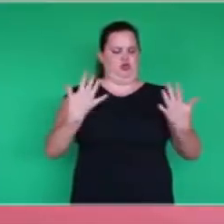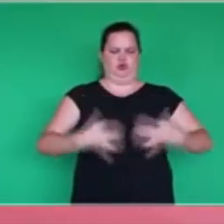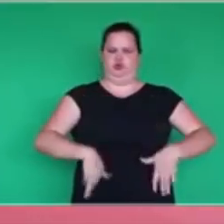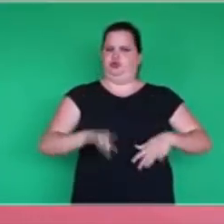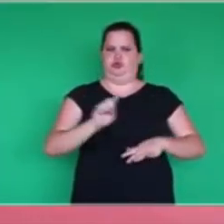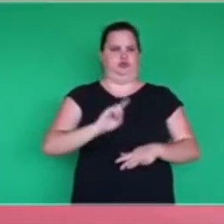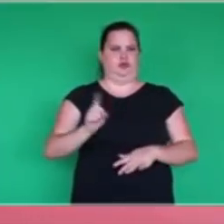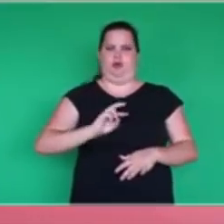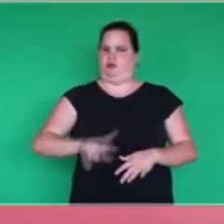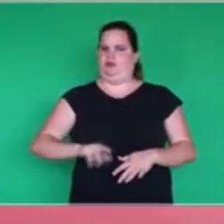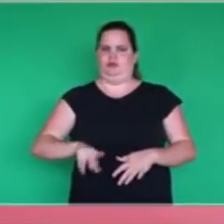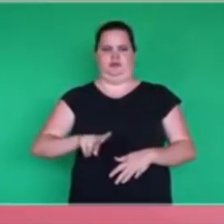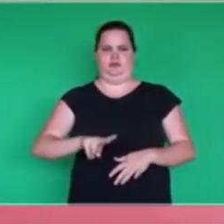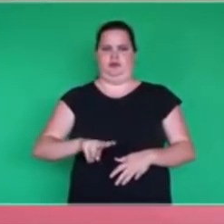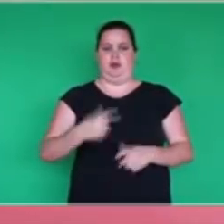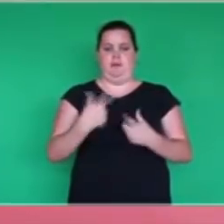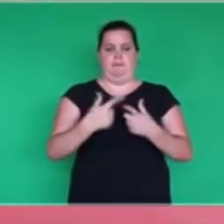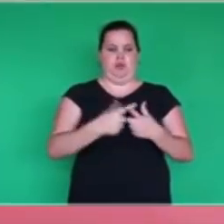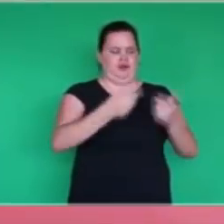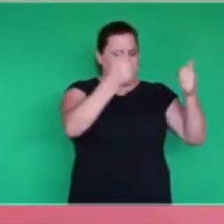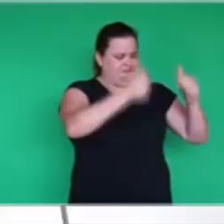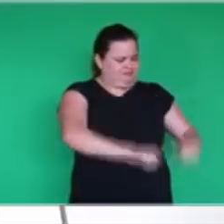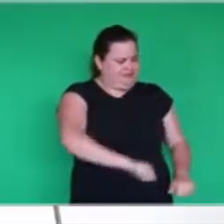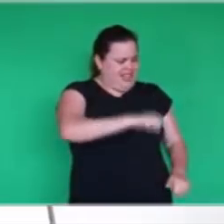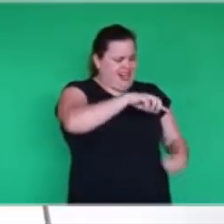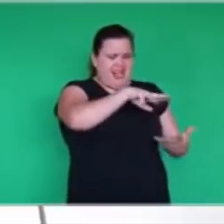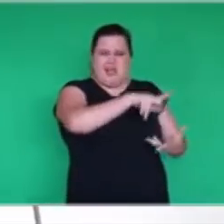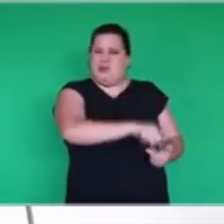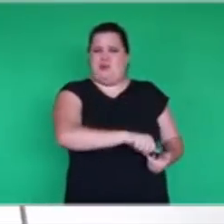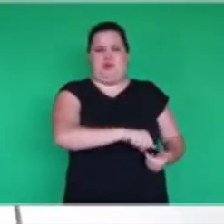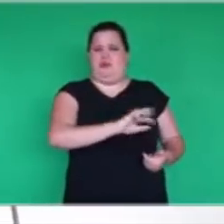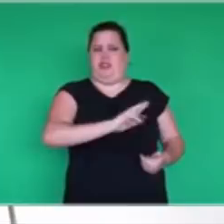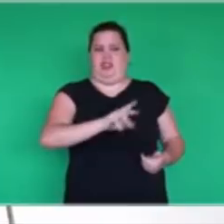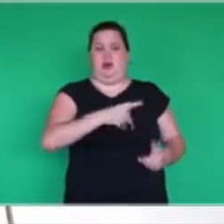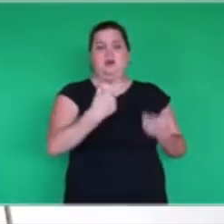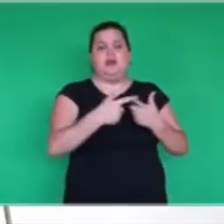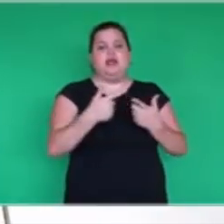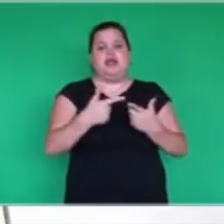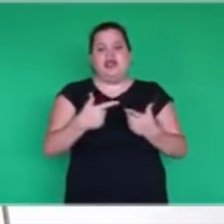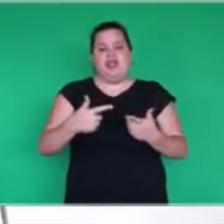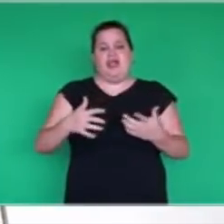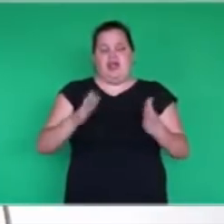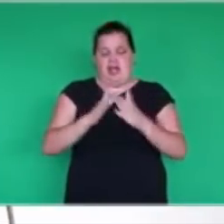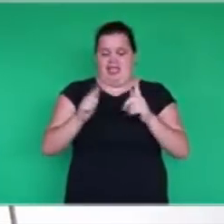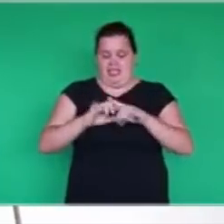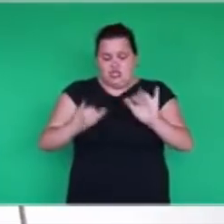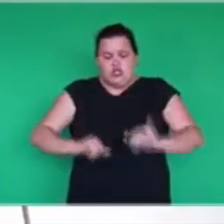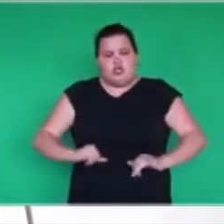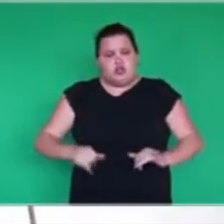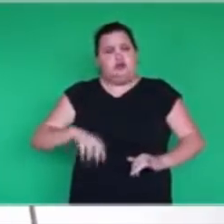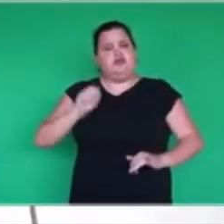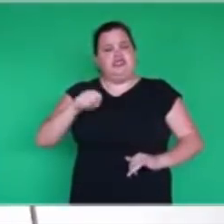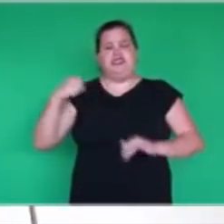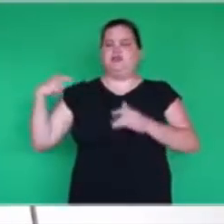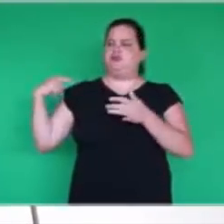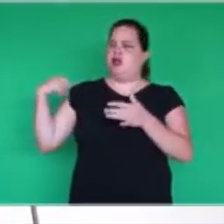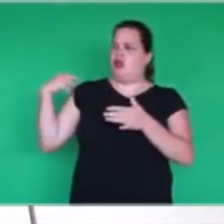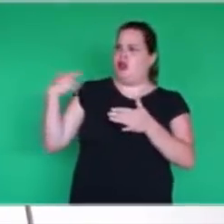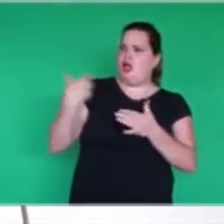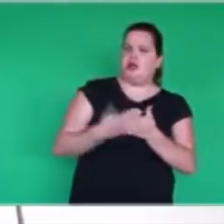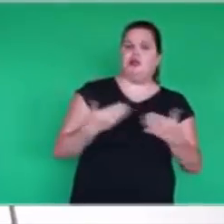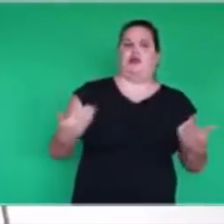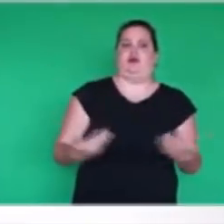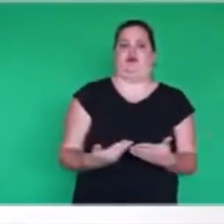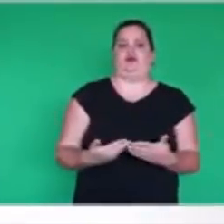tribulação da igreja, ela vem desde o Pentecostes, seus sofrimentos, e é uma palavra para falar em